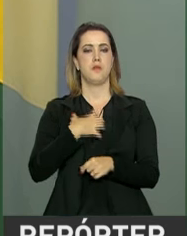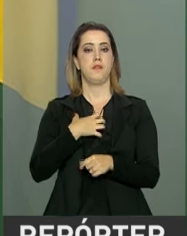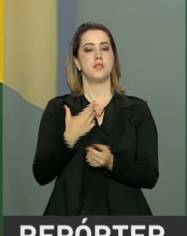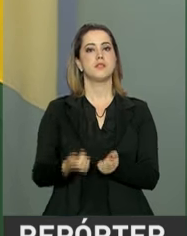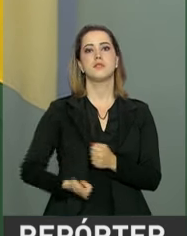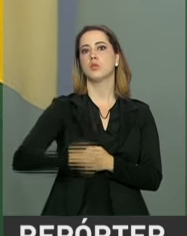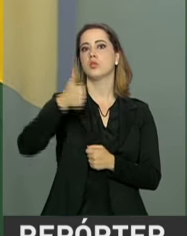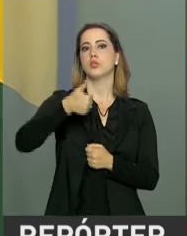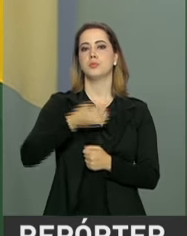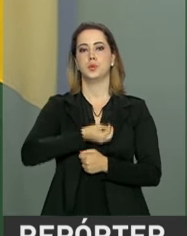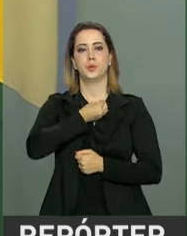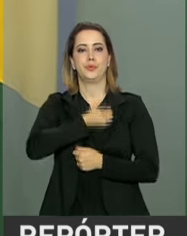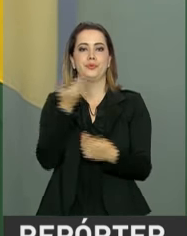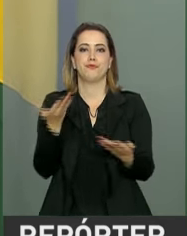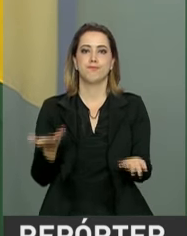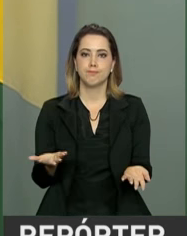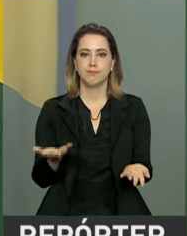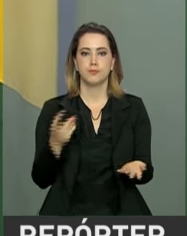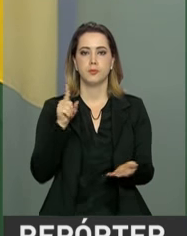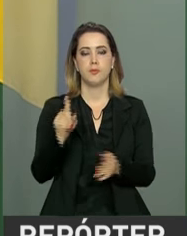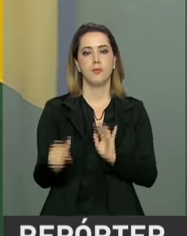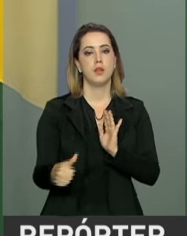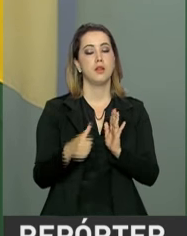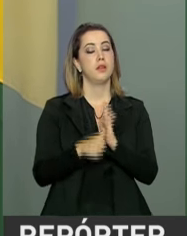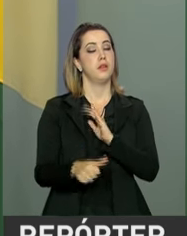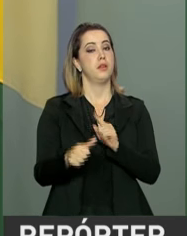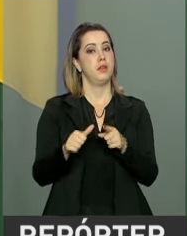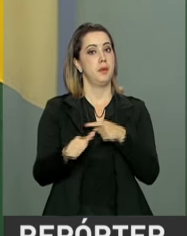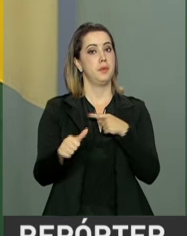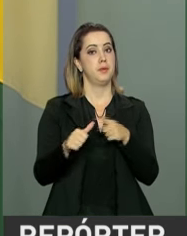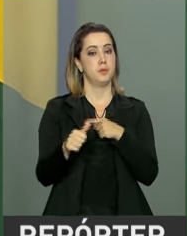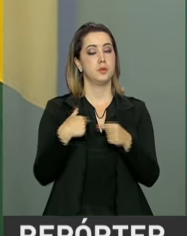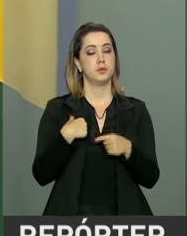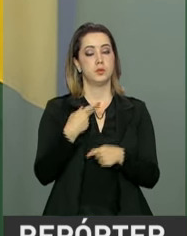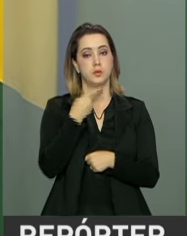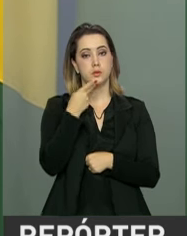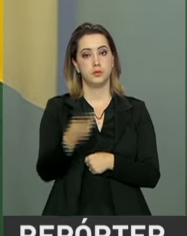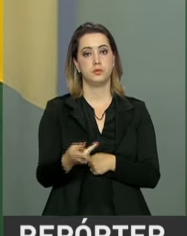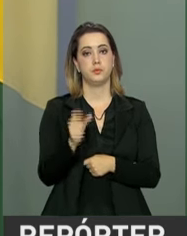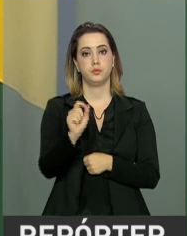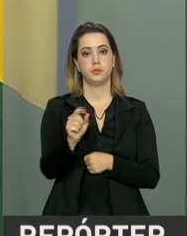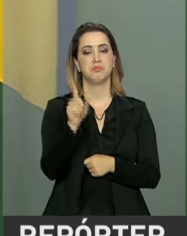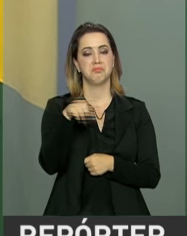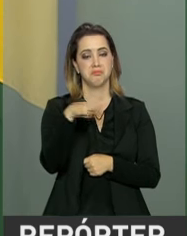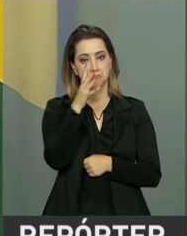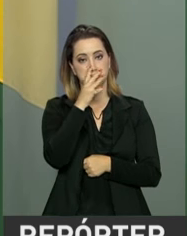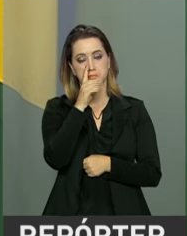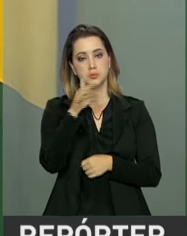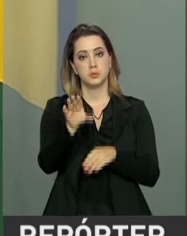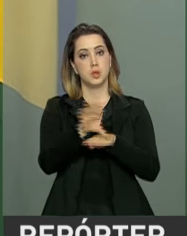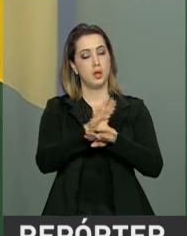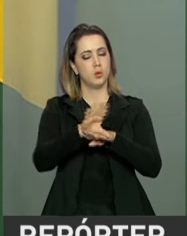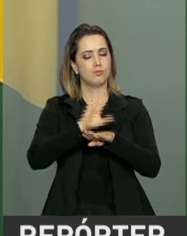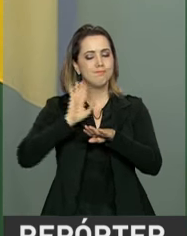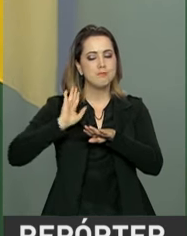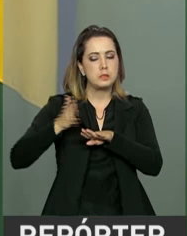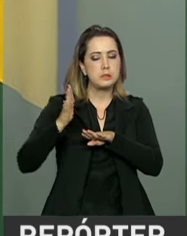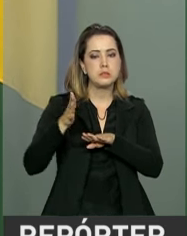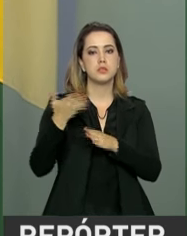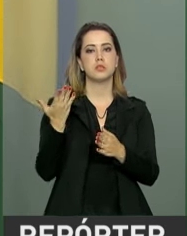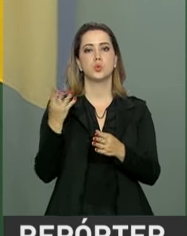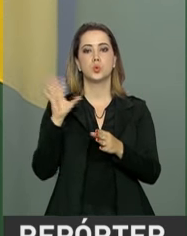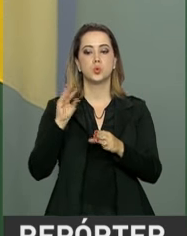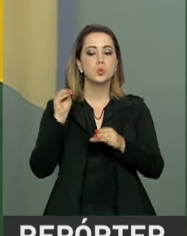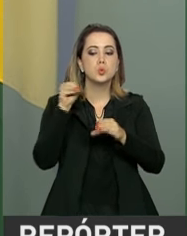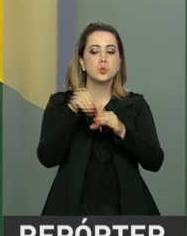em condições mais dignas de vida. E a primeira coisa que eu quero registrar é interessante como a Constituição prevê tudo, não é? Você